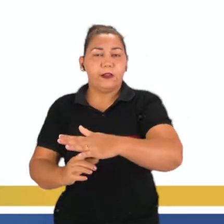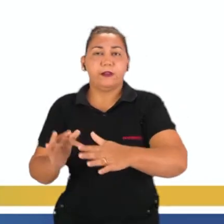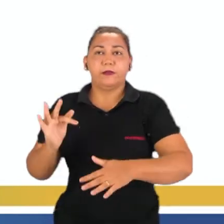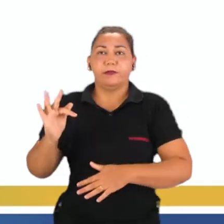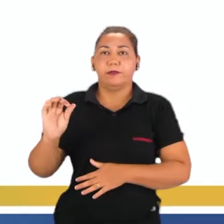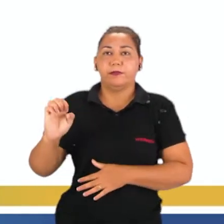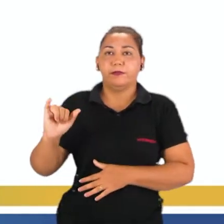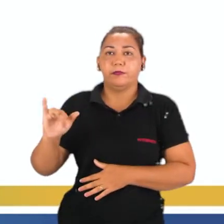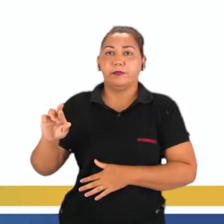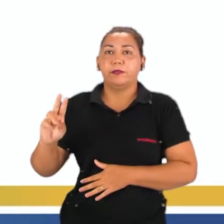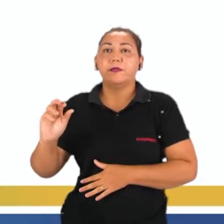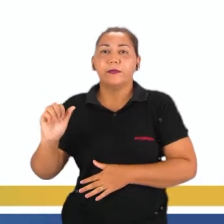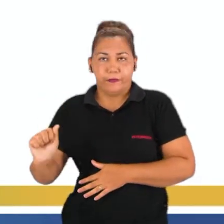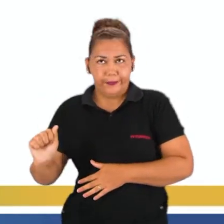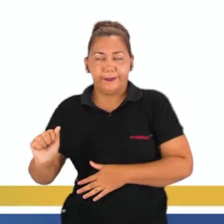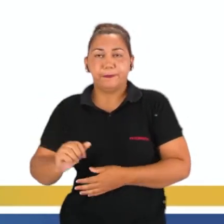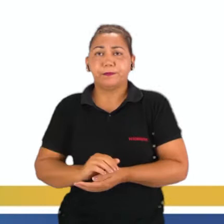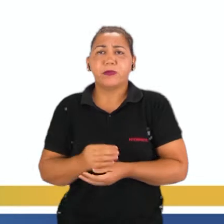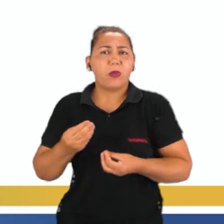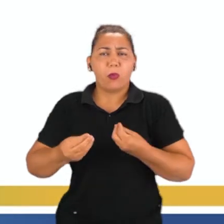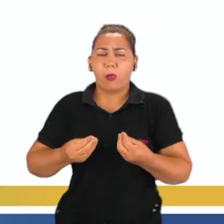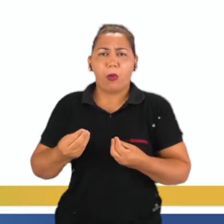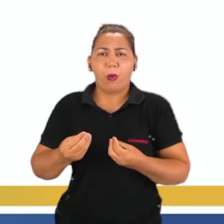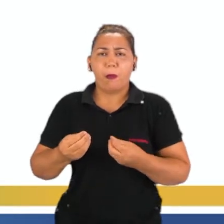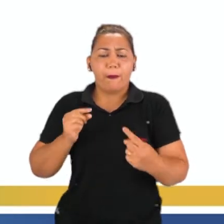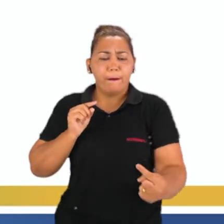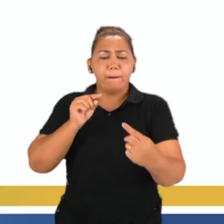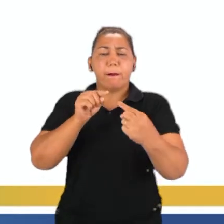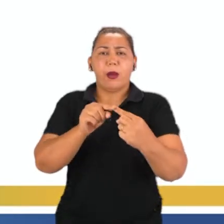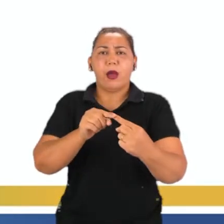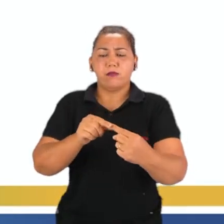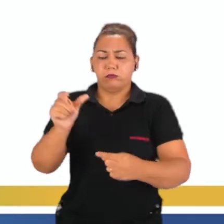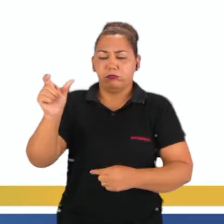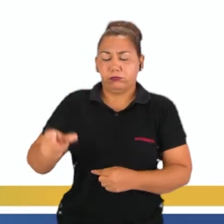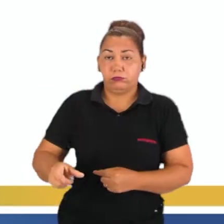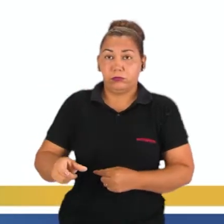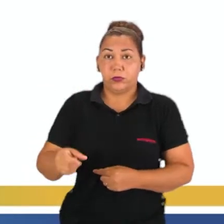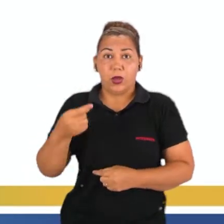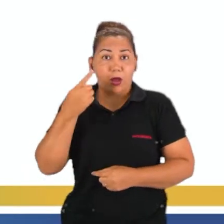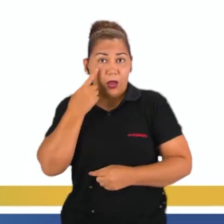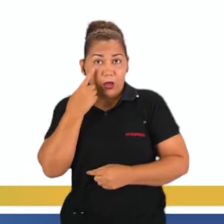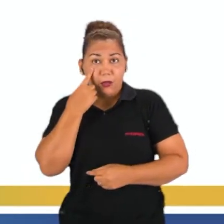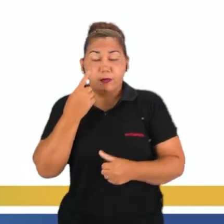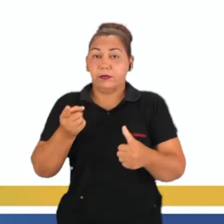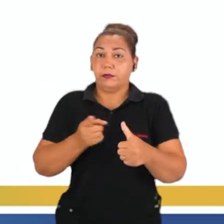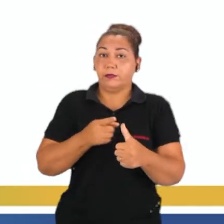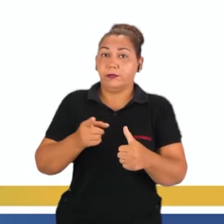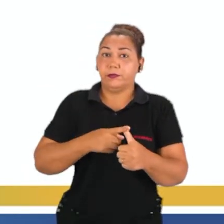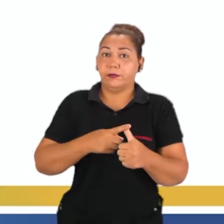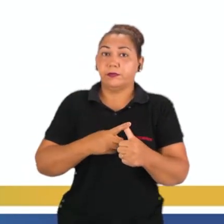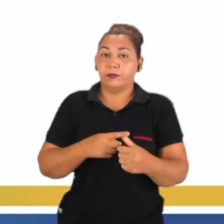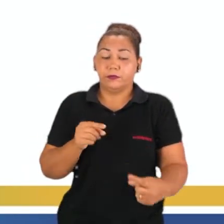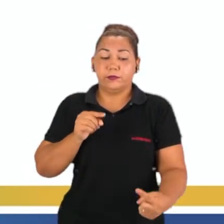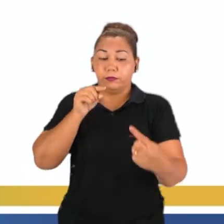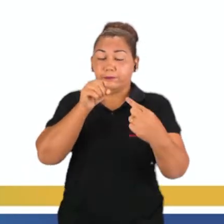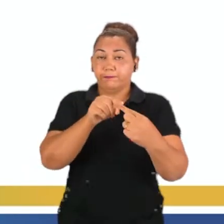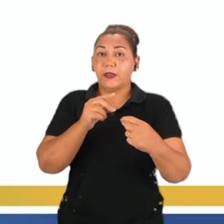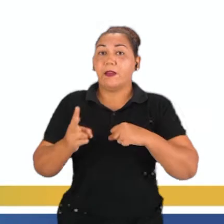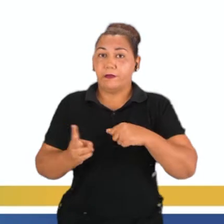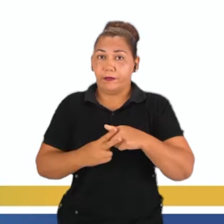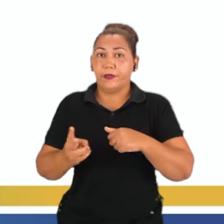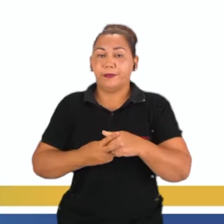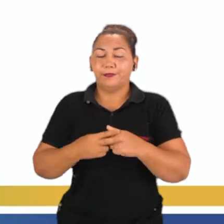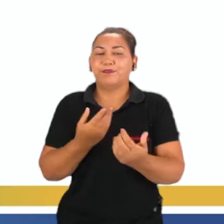identificar o sujeito nesta frase? Observe que, primeiramente, vamos identificar o verbo. Em aulas